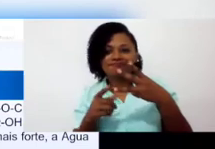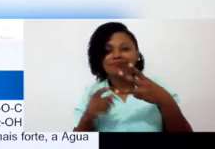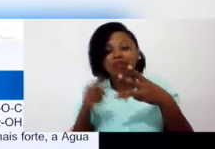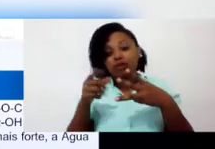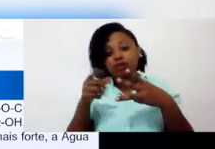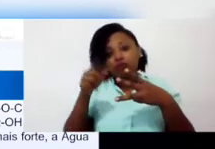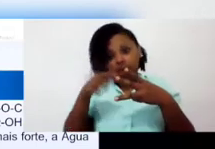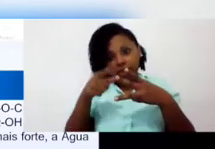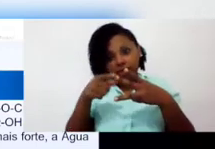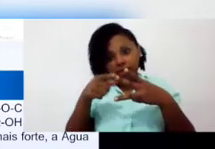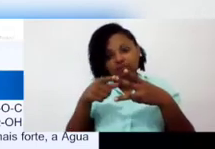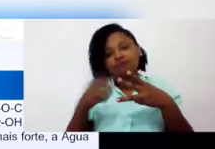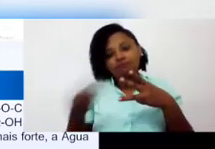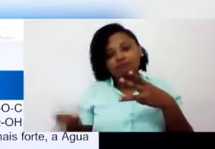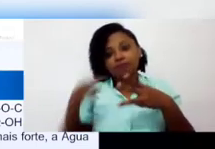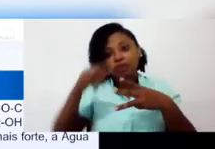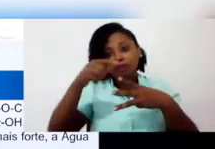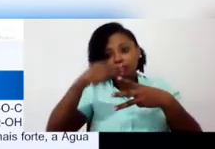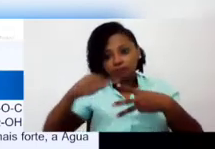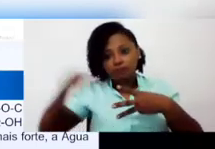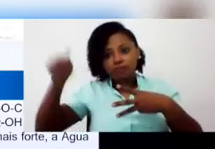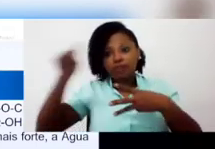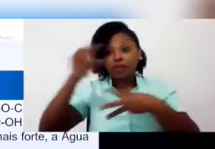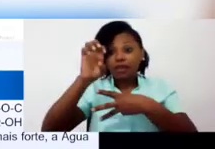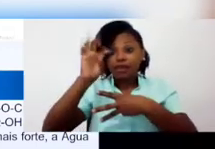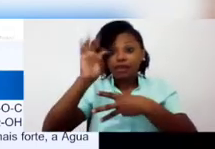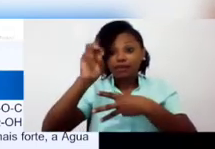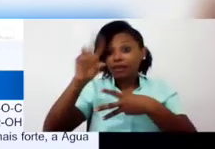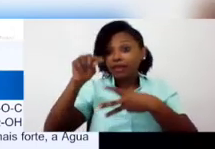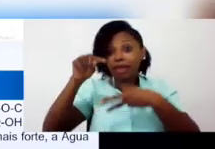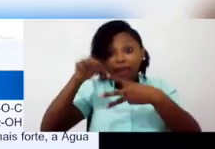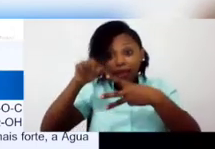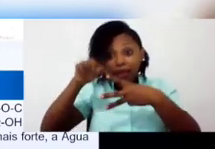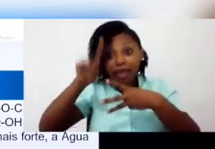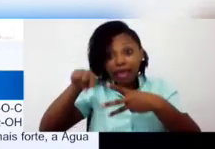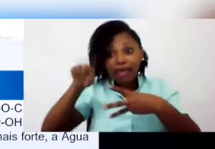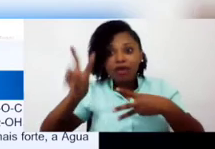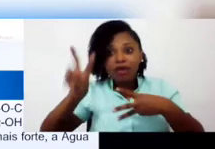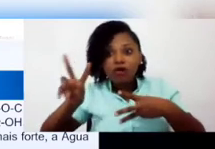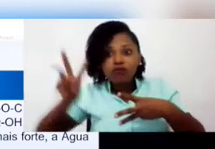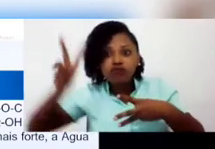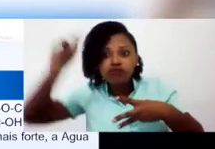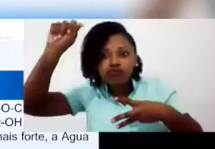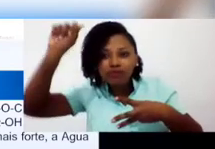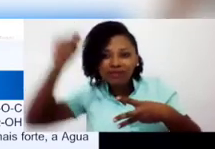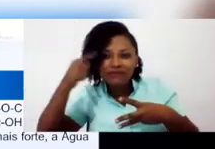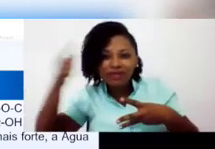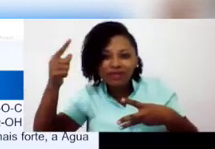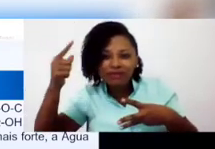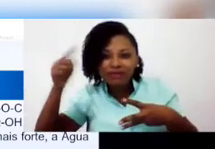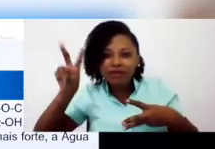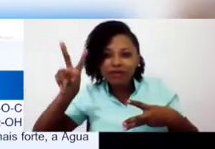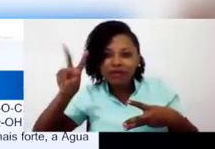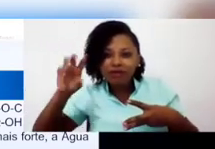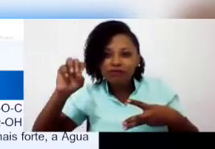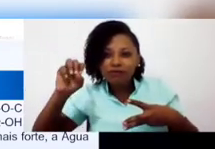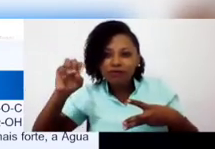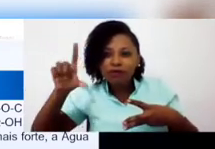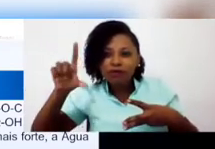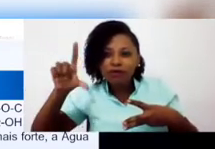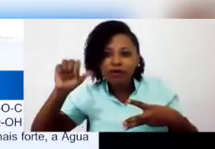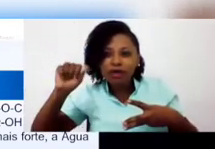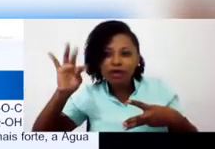as moléculas, não permitindo que elas se tornem vapor, ok? E o éter que é altamente volátil, tá? Aqui